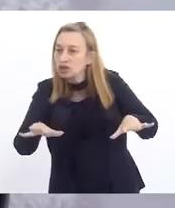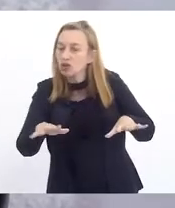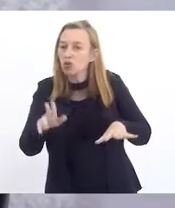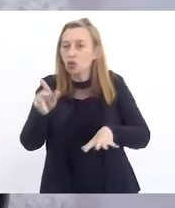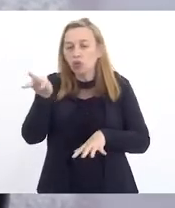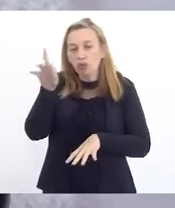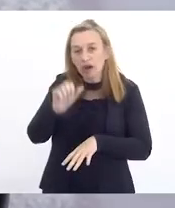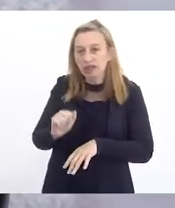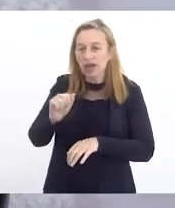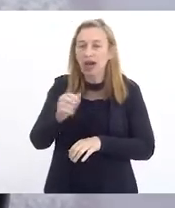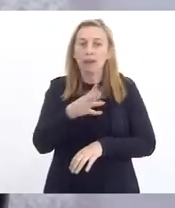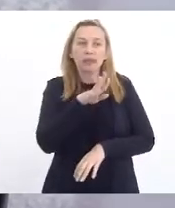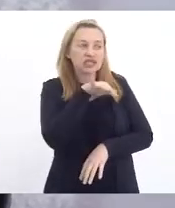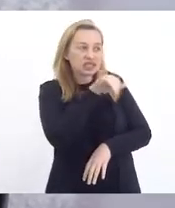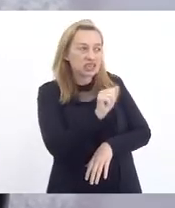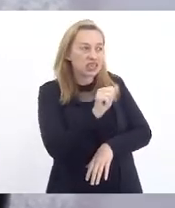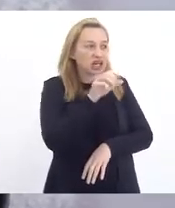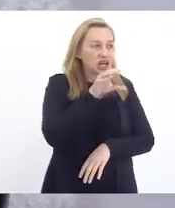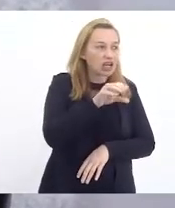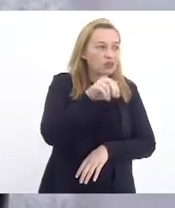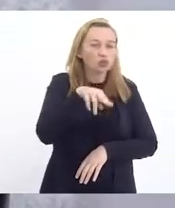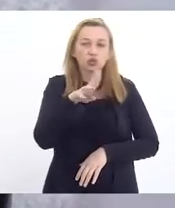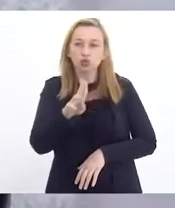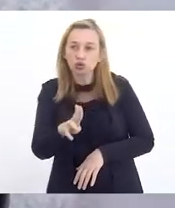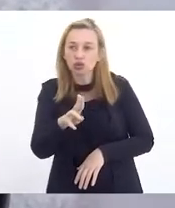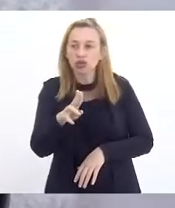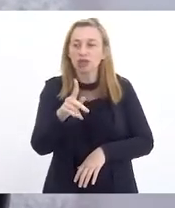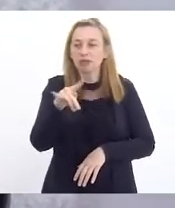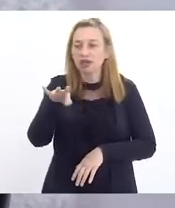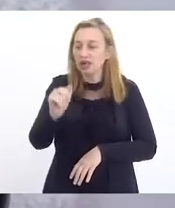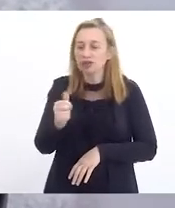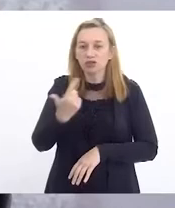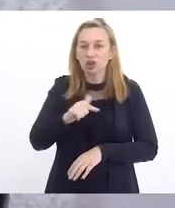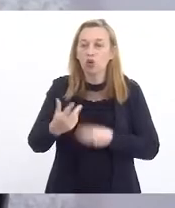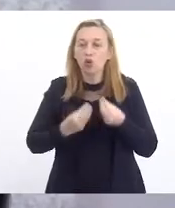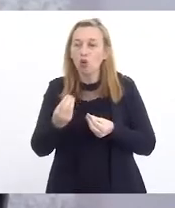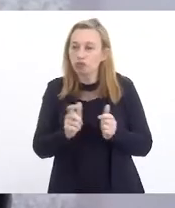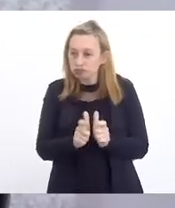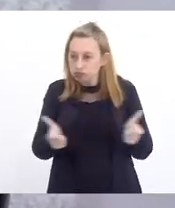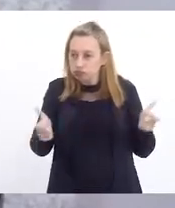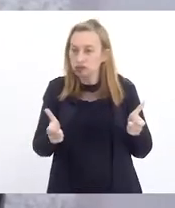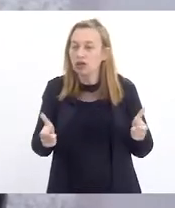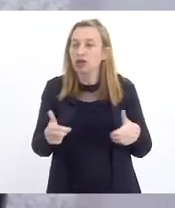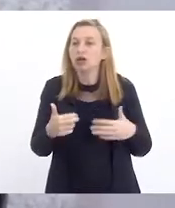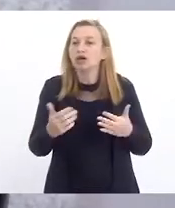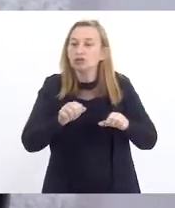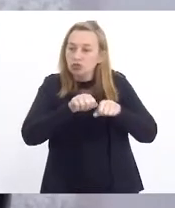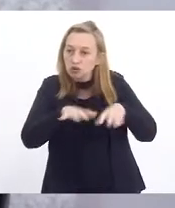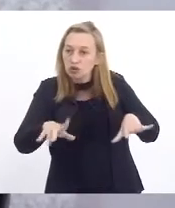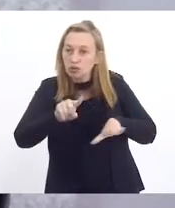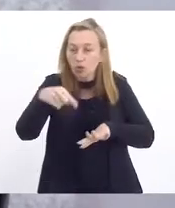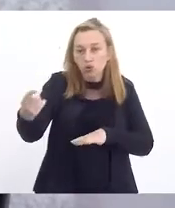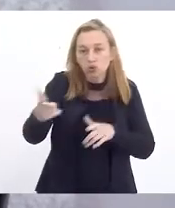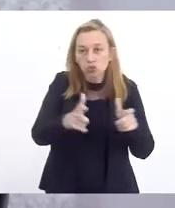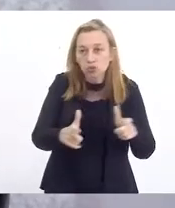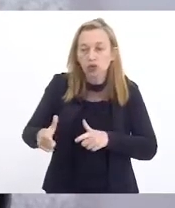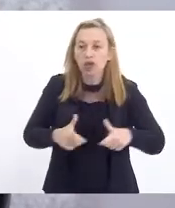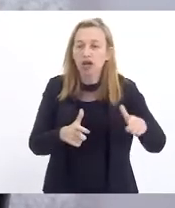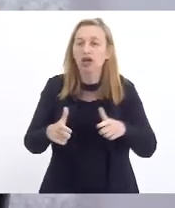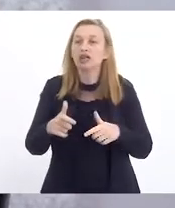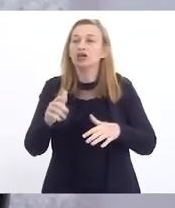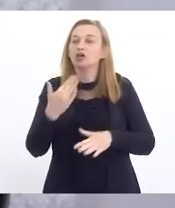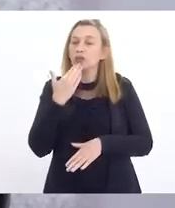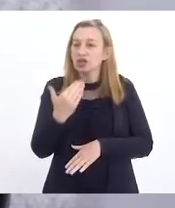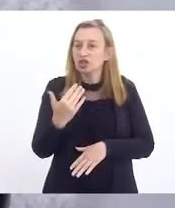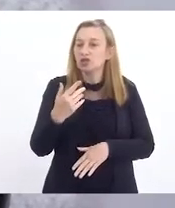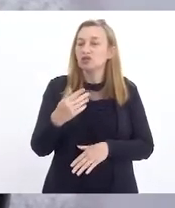olha, na bacia do Cabuçu e Ipiranga, aqui já não dá mais para crescer, aqui vai ser uma zona tampão, vamos expandir para outro lugar. Então, é esse outro apelo que eu